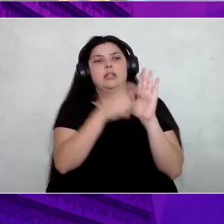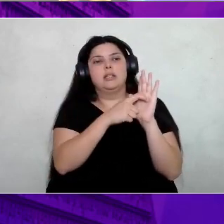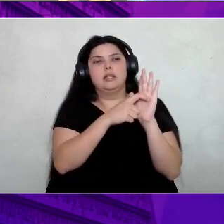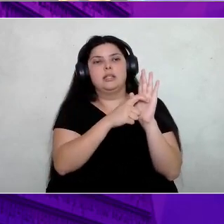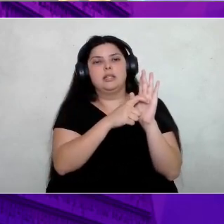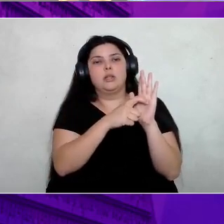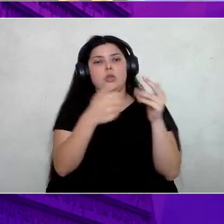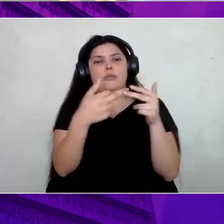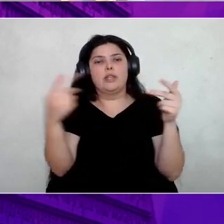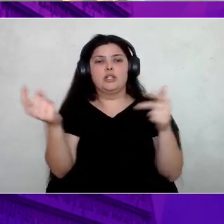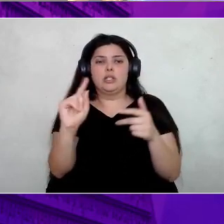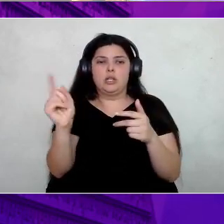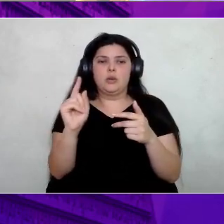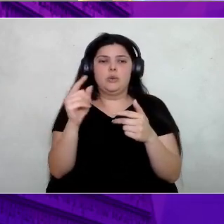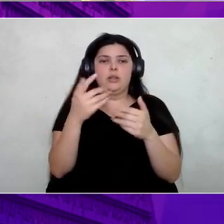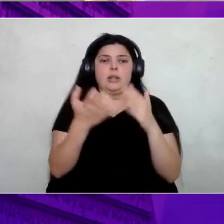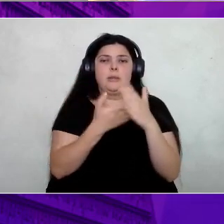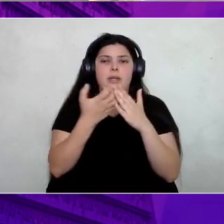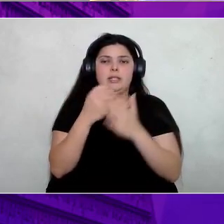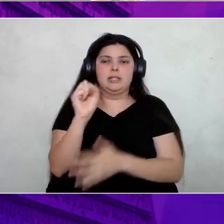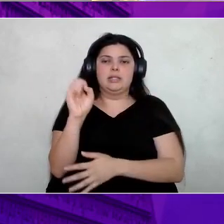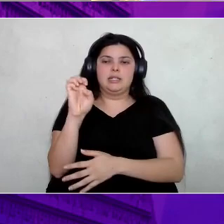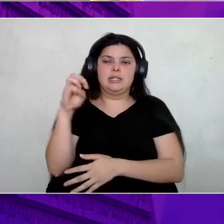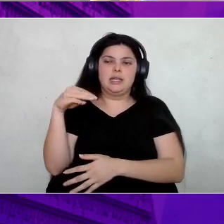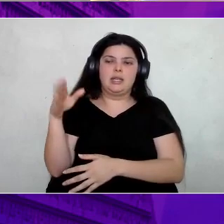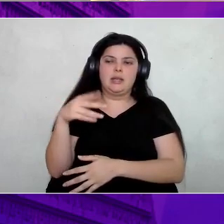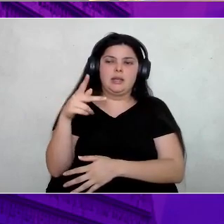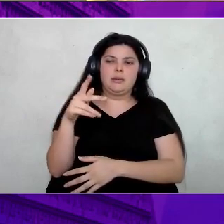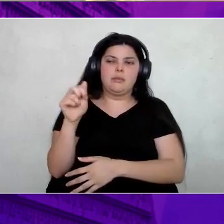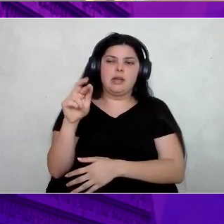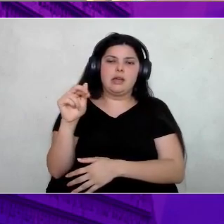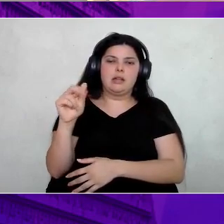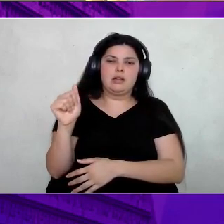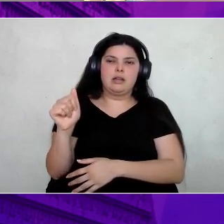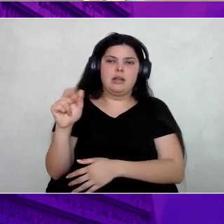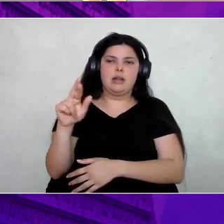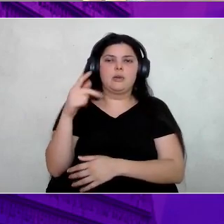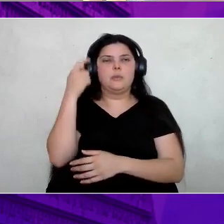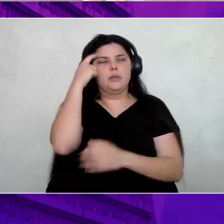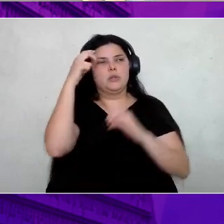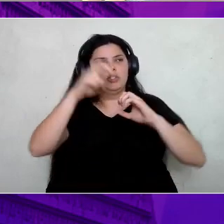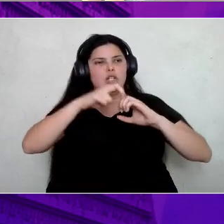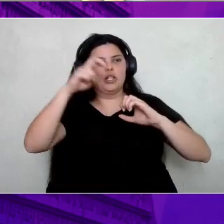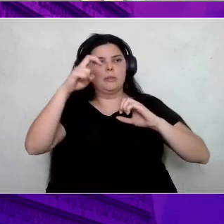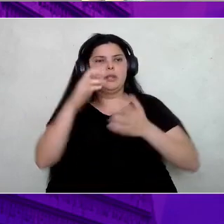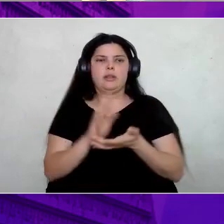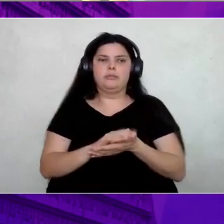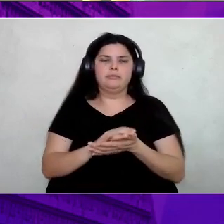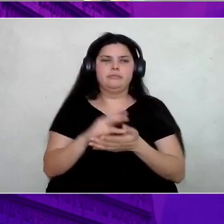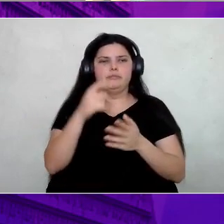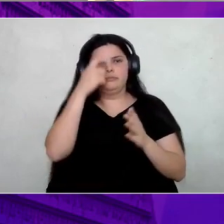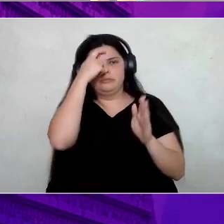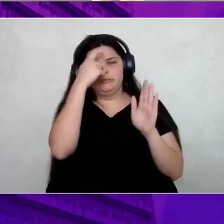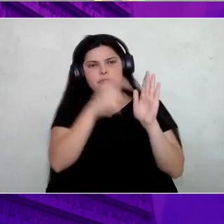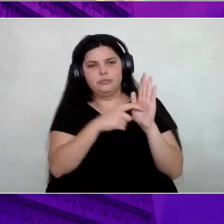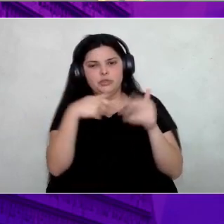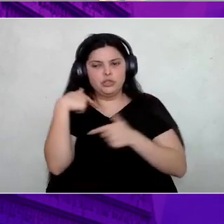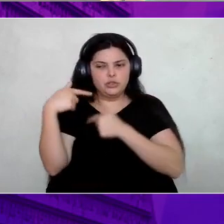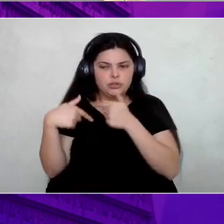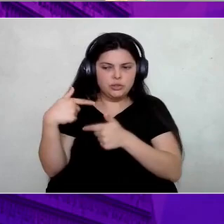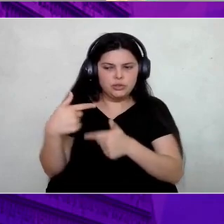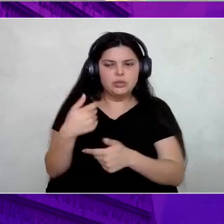assim dentro do Sem Parar, quando a gente vem com aquele boom do ChatGPT. Então, a inteligência artificial generativa acaba ganhando muita